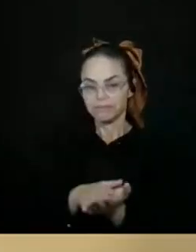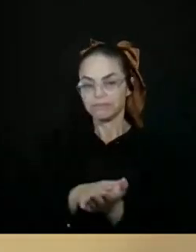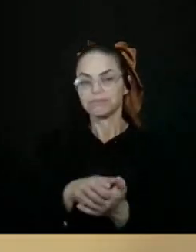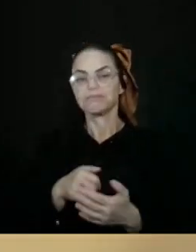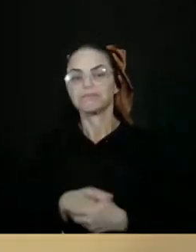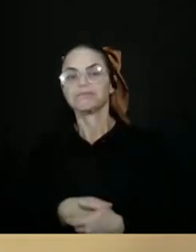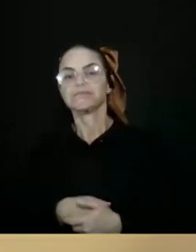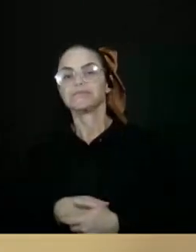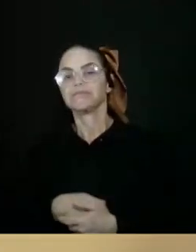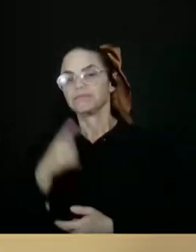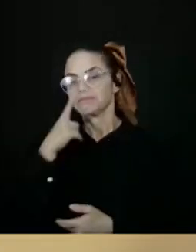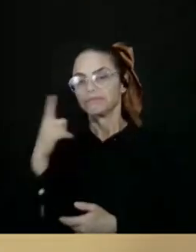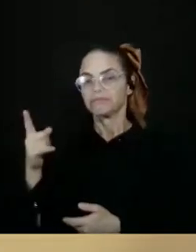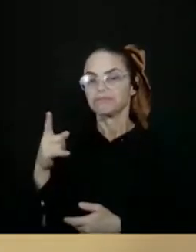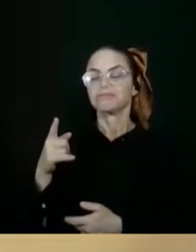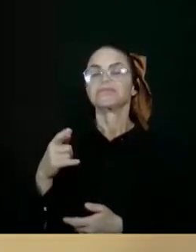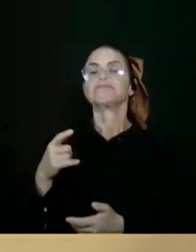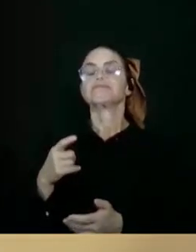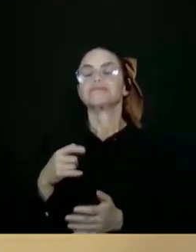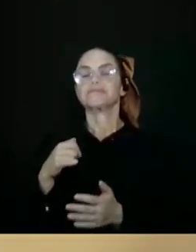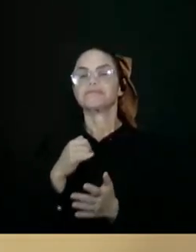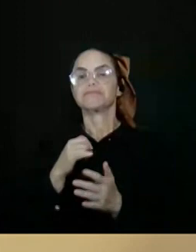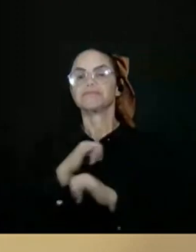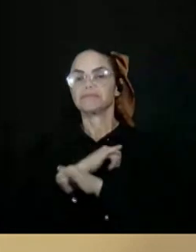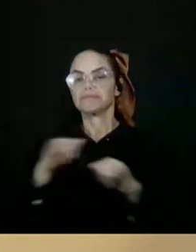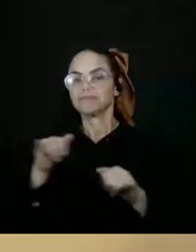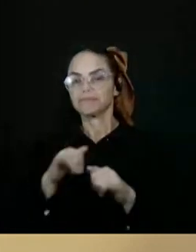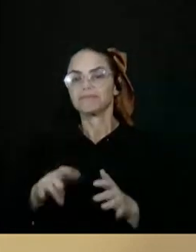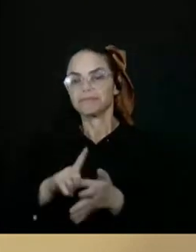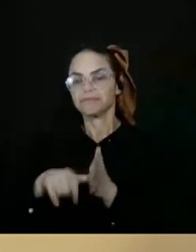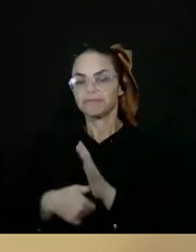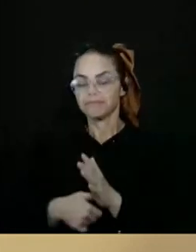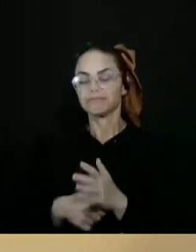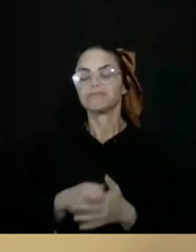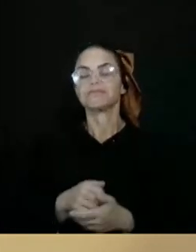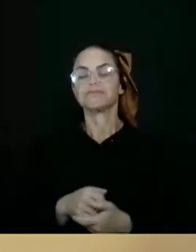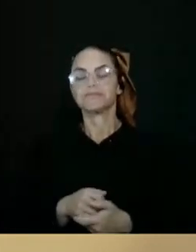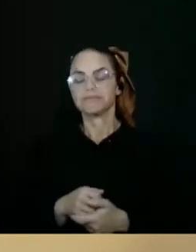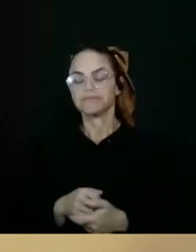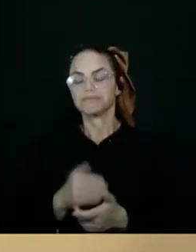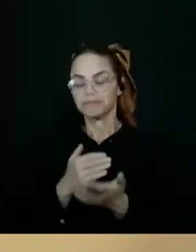para as declarações feitas em atraso. Então, passou do prazo, começa com R$